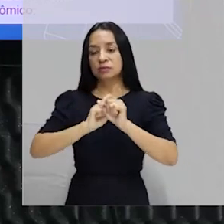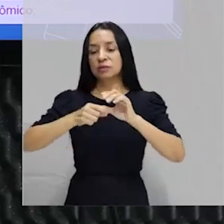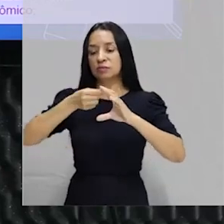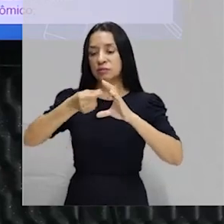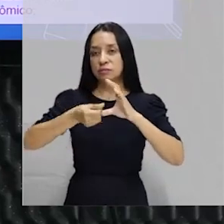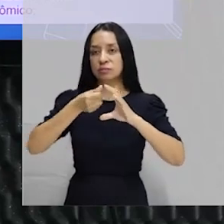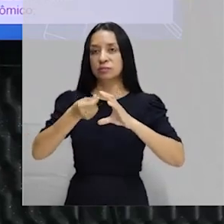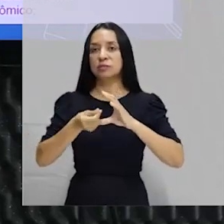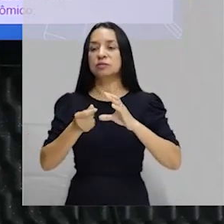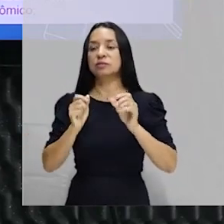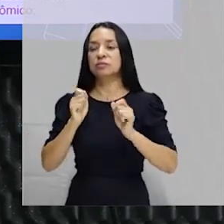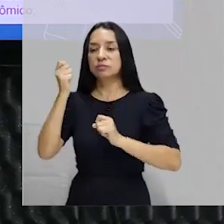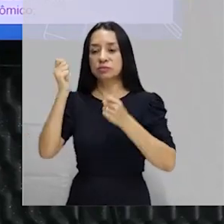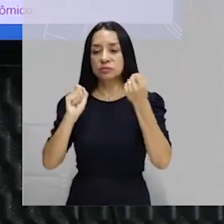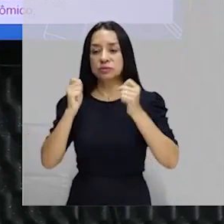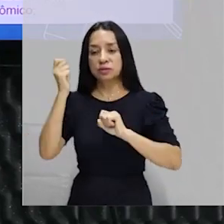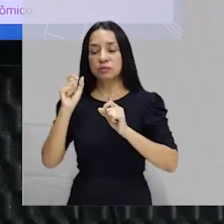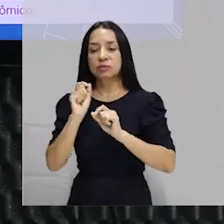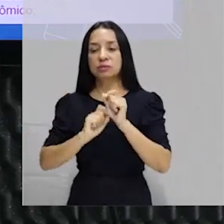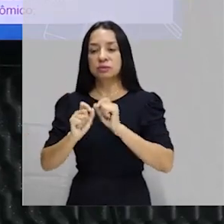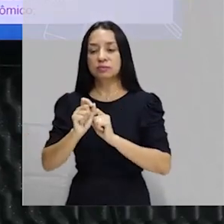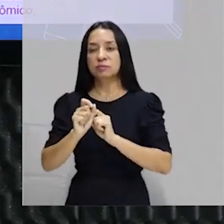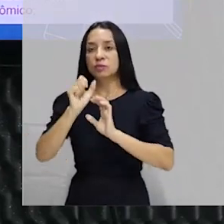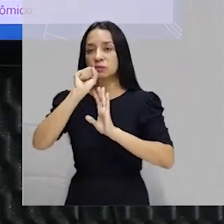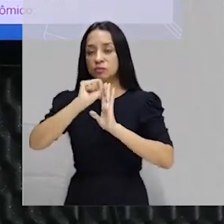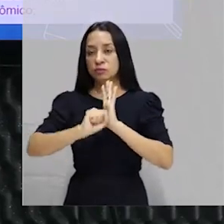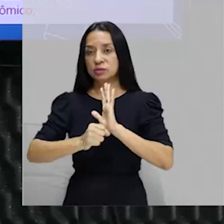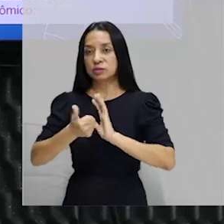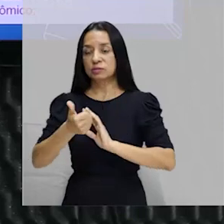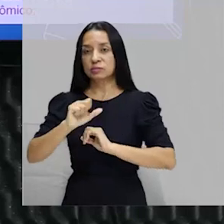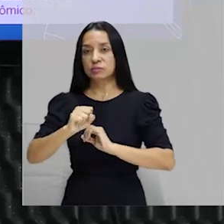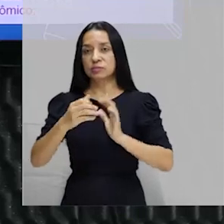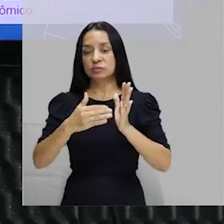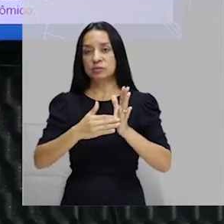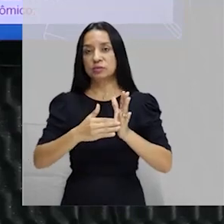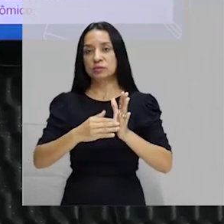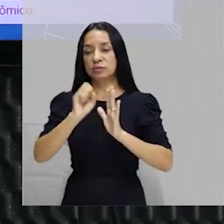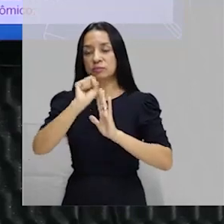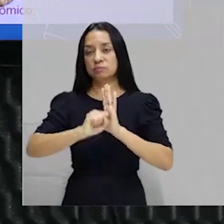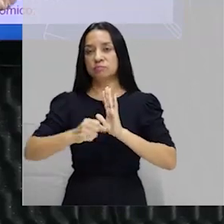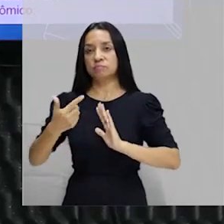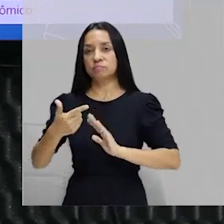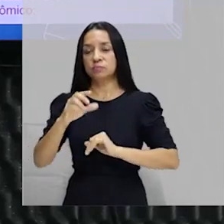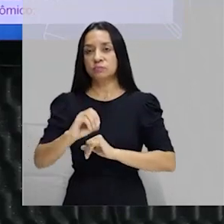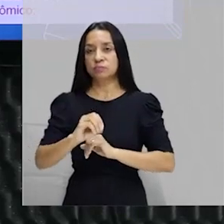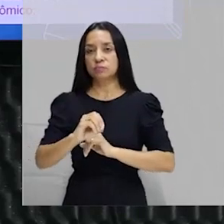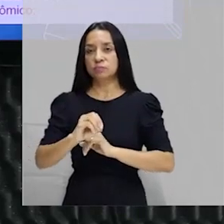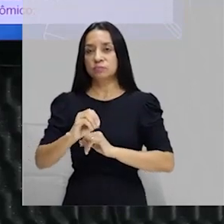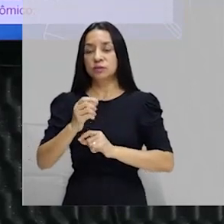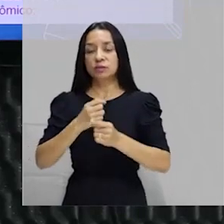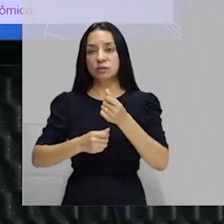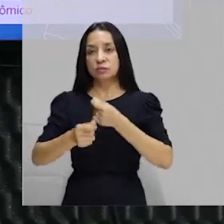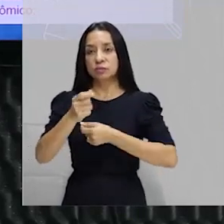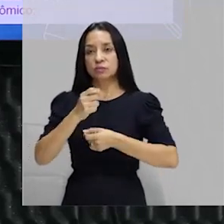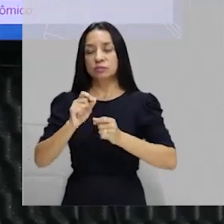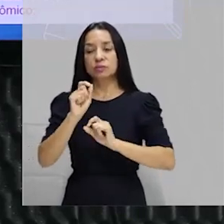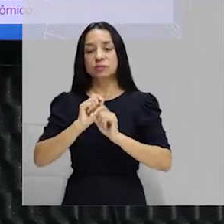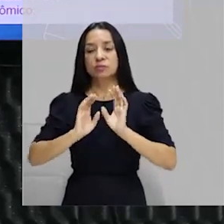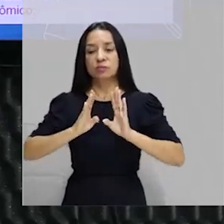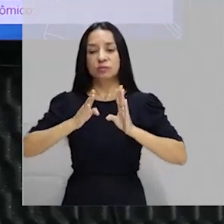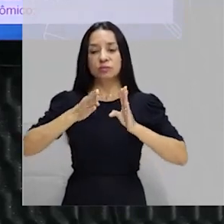o centro do lucro, né? O centro do capital. E são três fases, galera, e é muito fácil. Bora relembrar, tá? Primeira fase